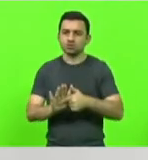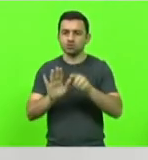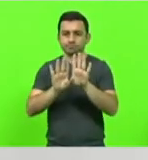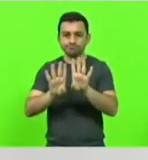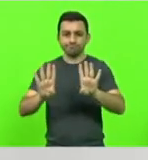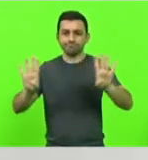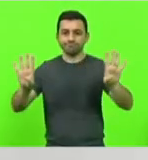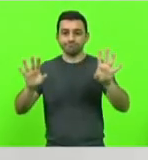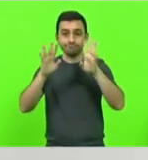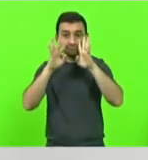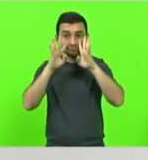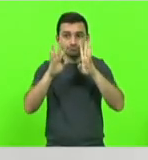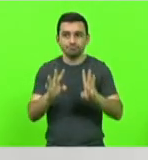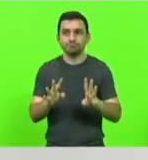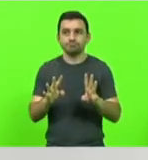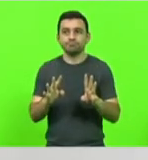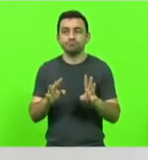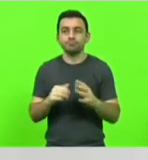assistir,